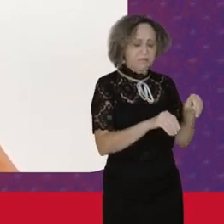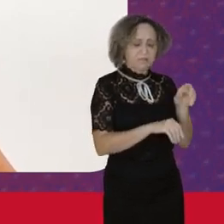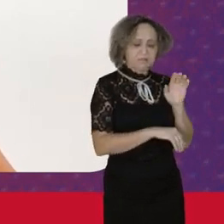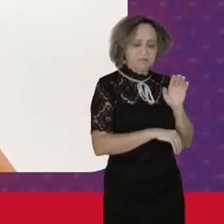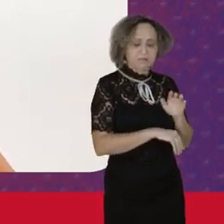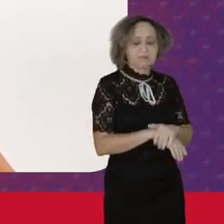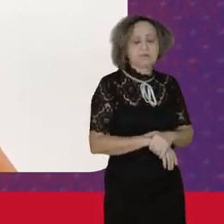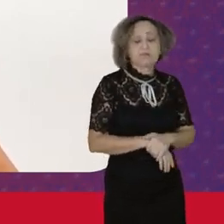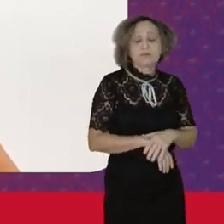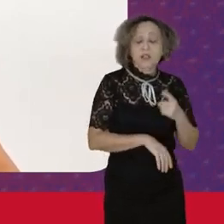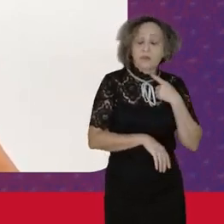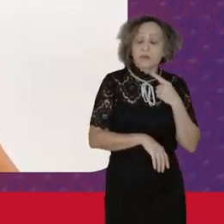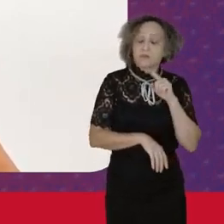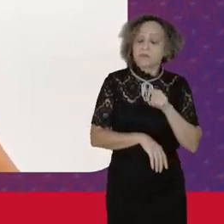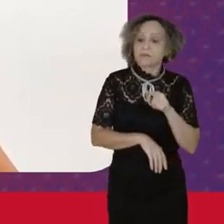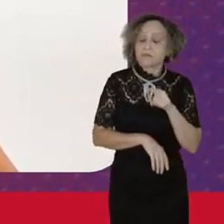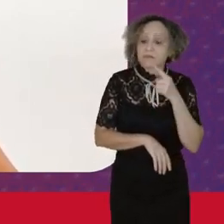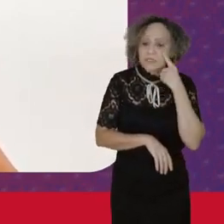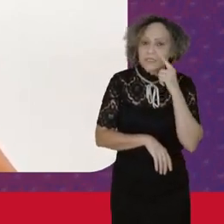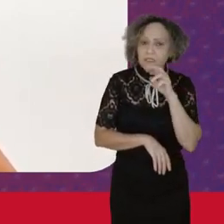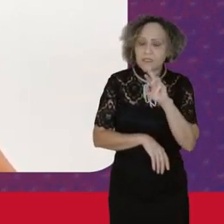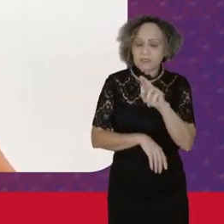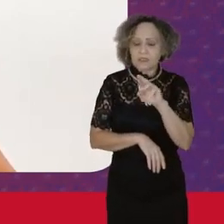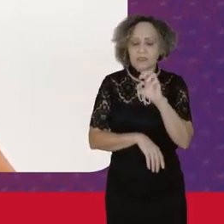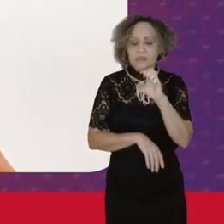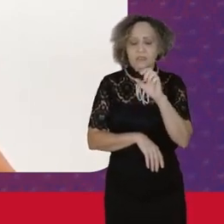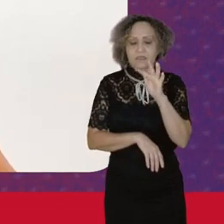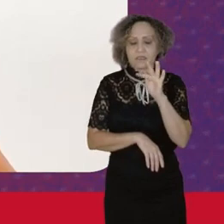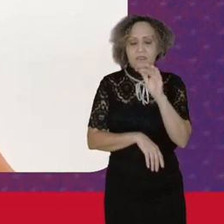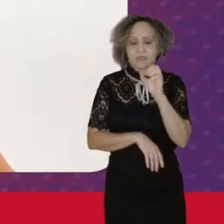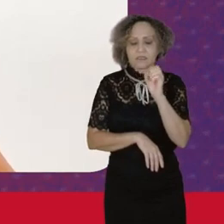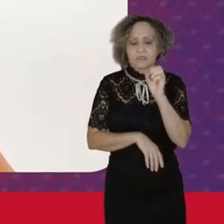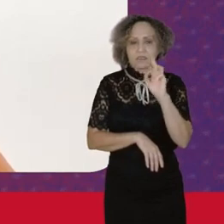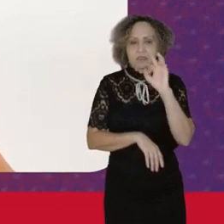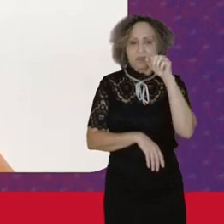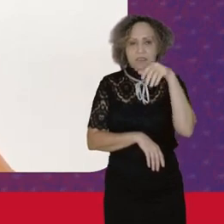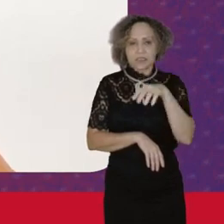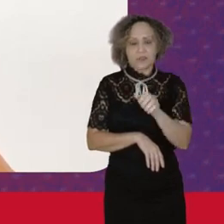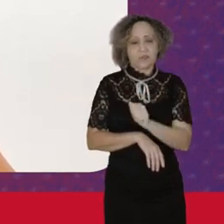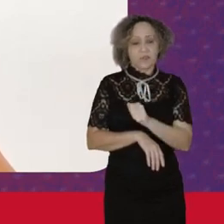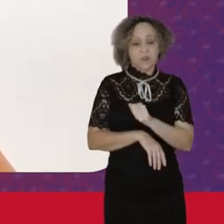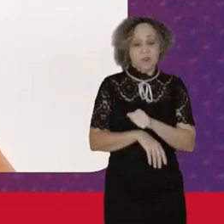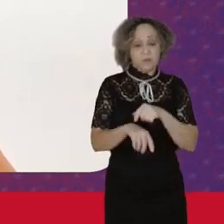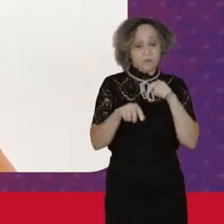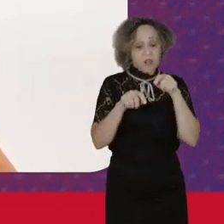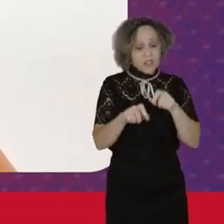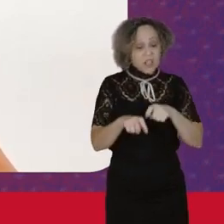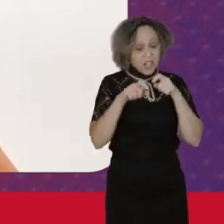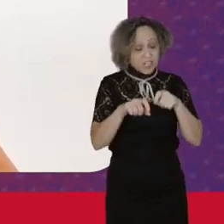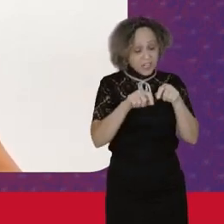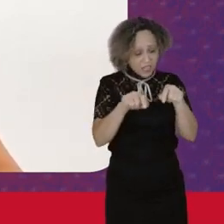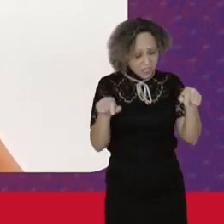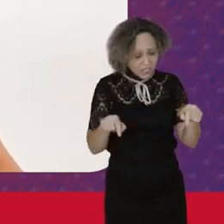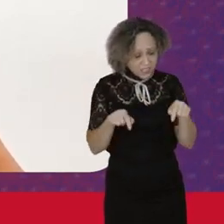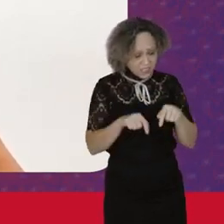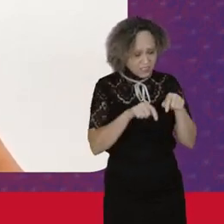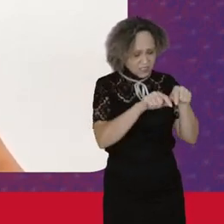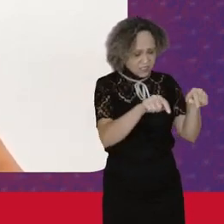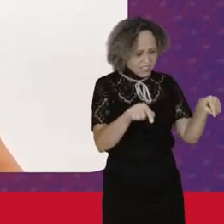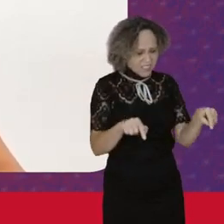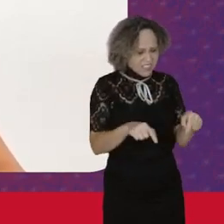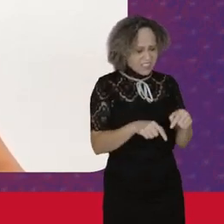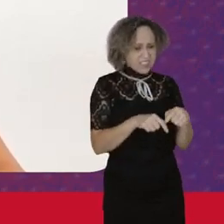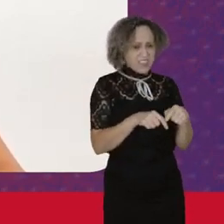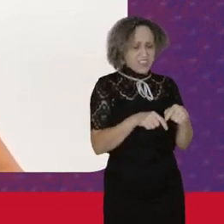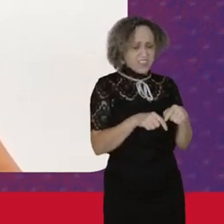a reforma agrária, nessa perspectiva, ela não se encerra com o acesso da terra. Então, tem um conjunto